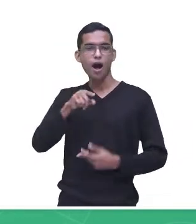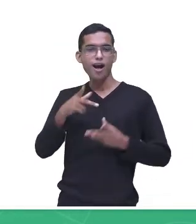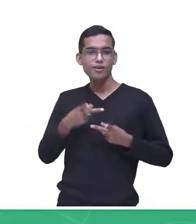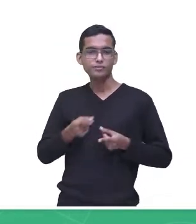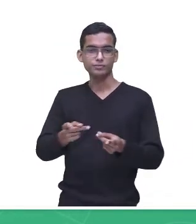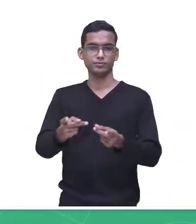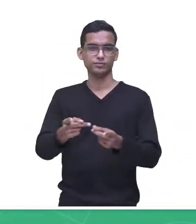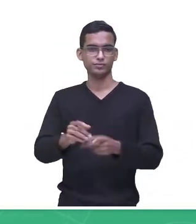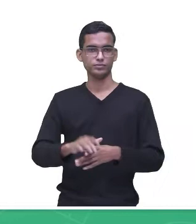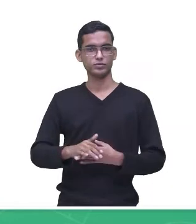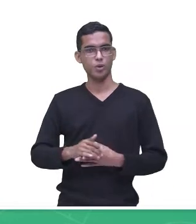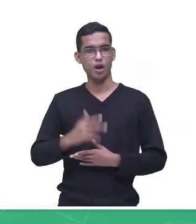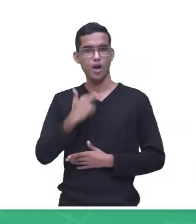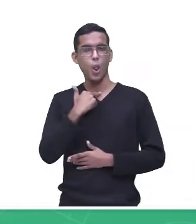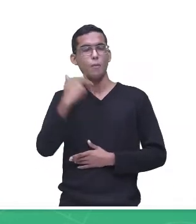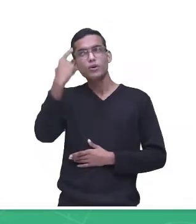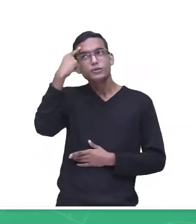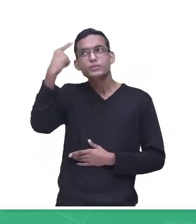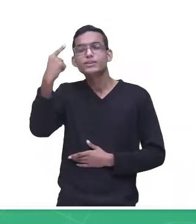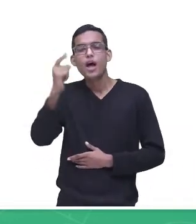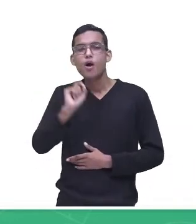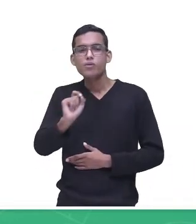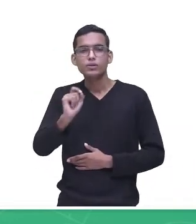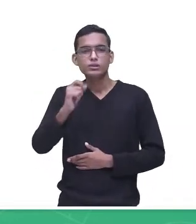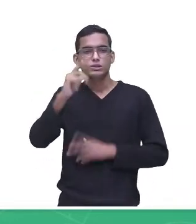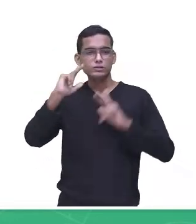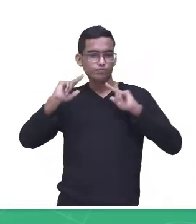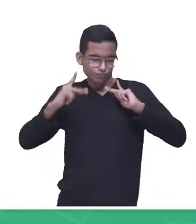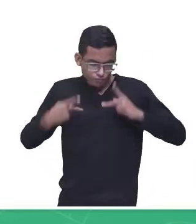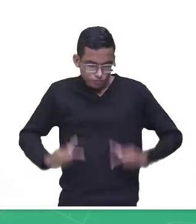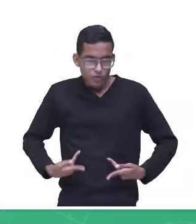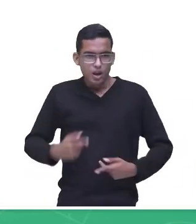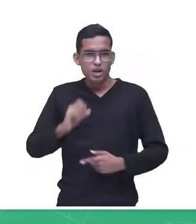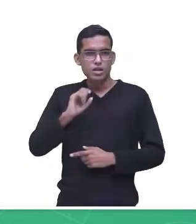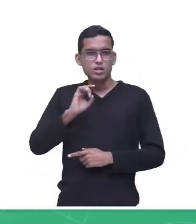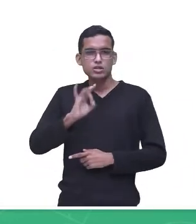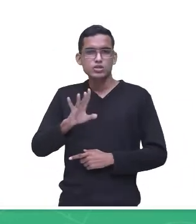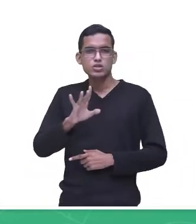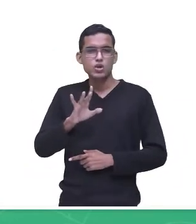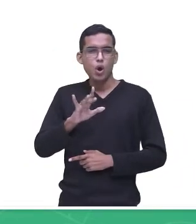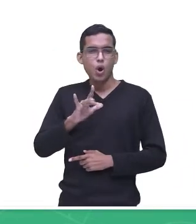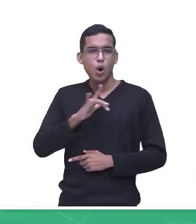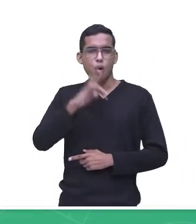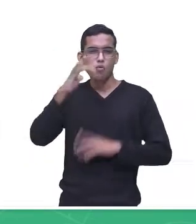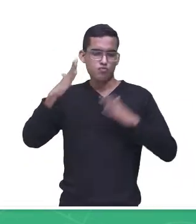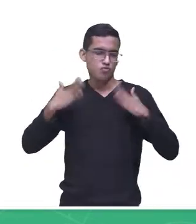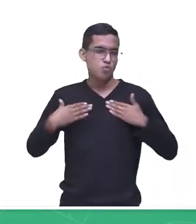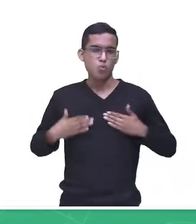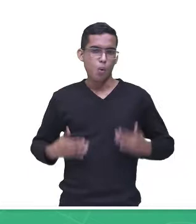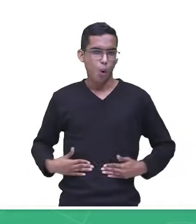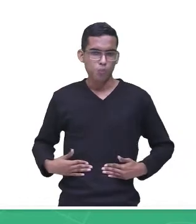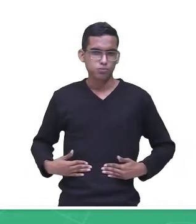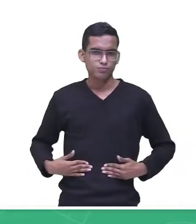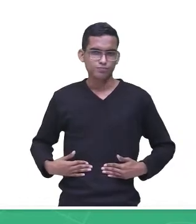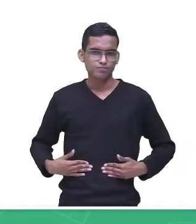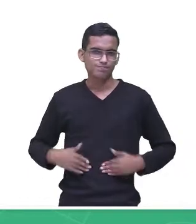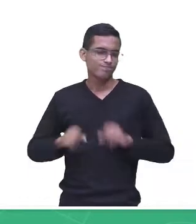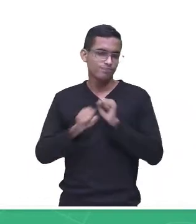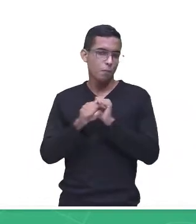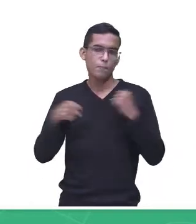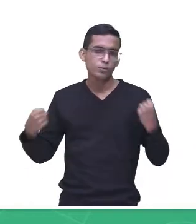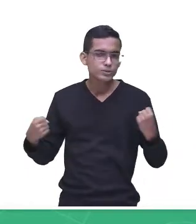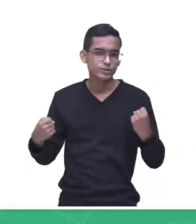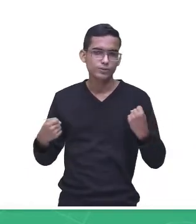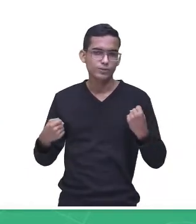exemplo, o ser humano, eu não posso pensá-lo de uma maneira só como corpo. Não dá. Eu nem posso pensar o